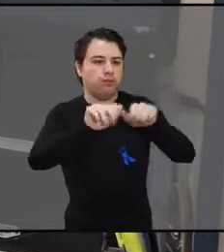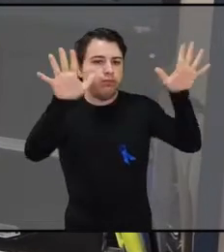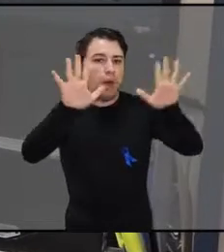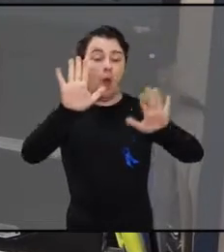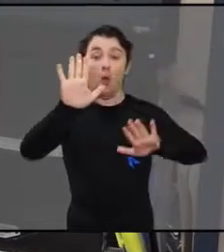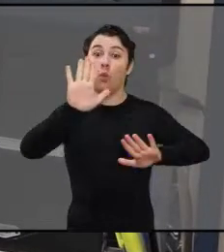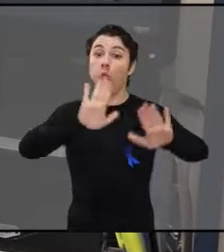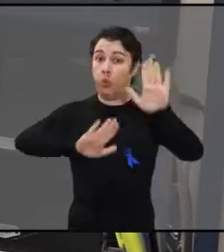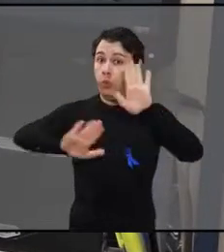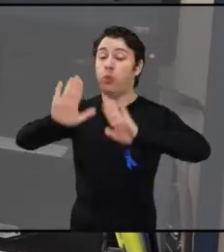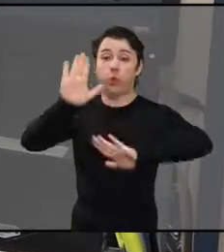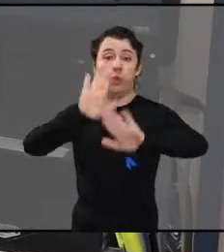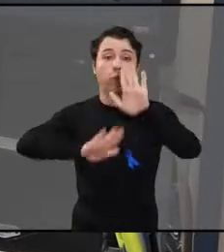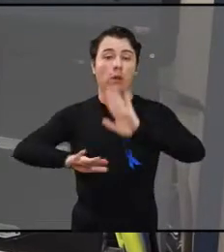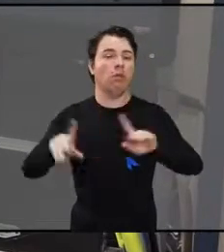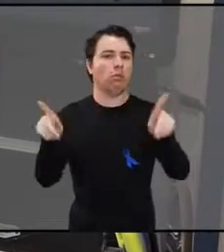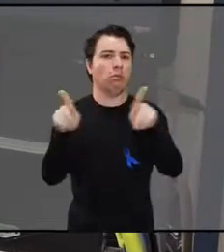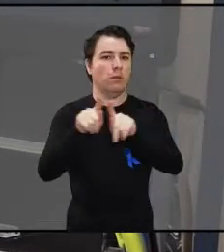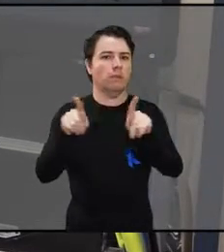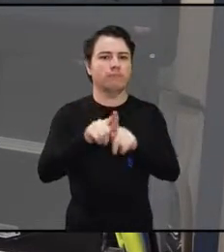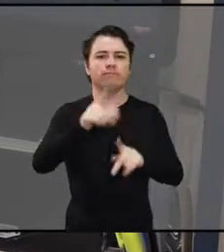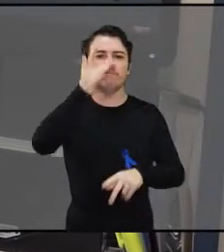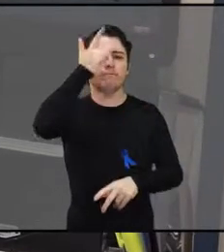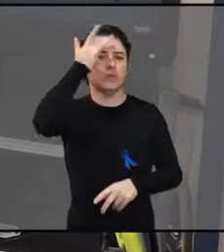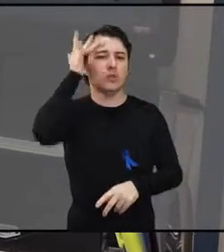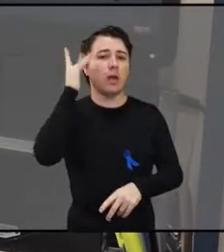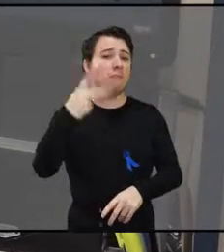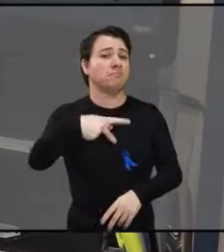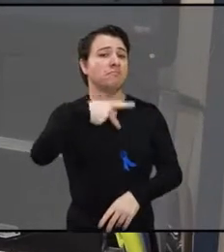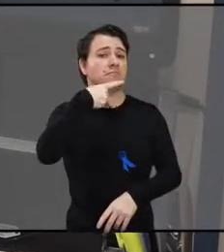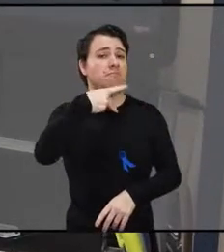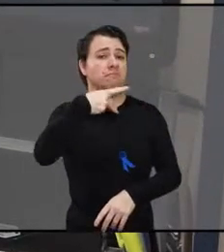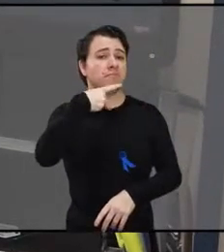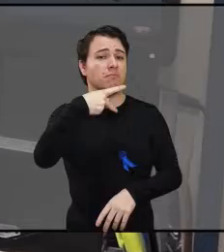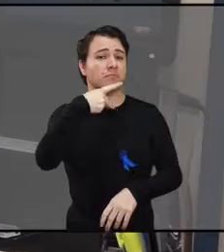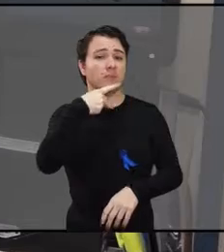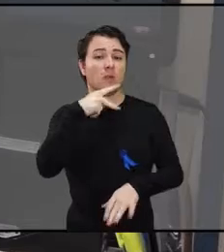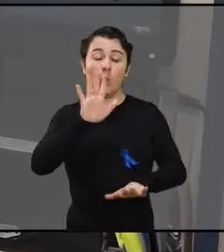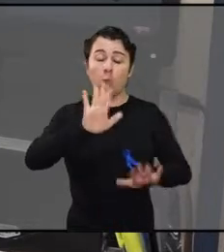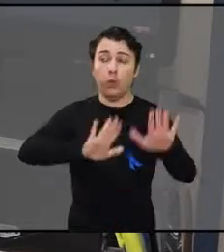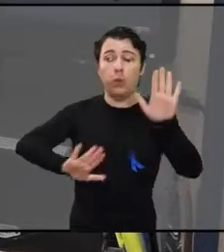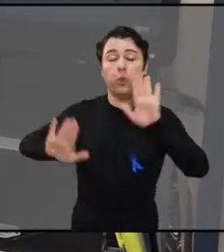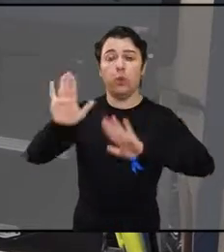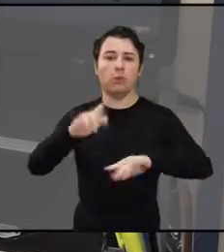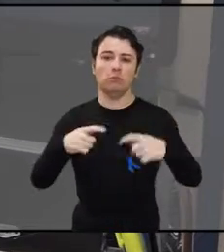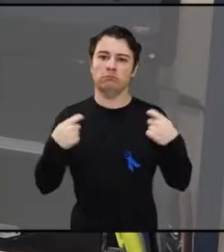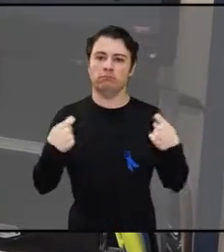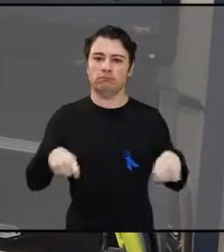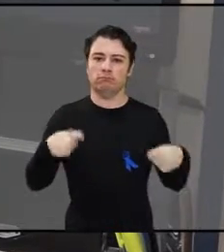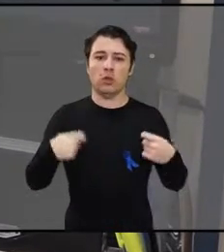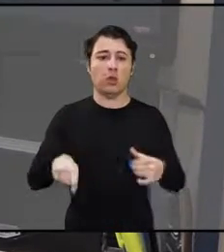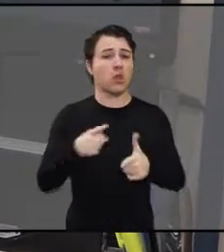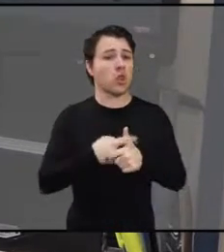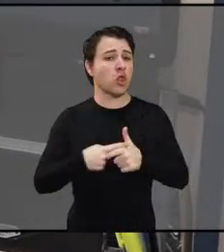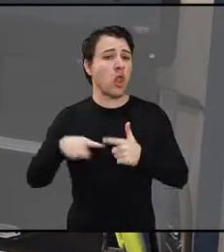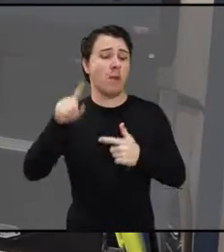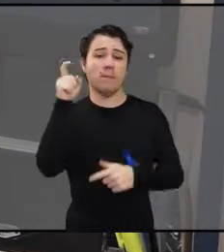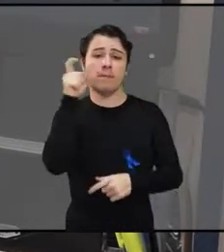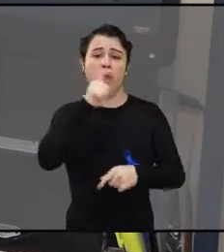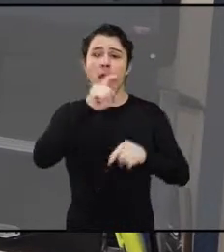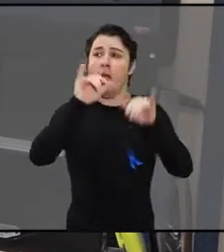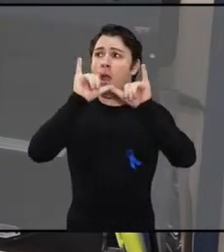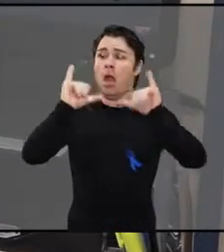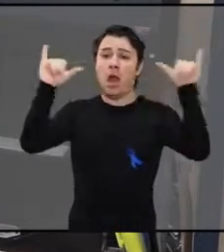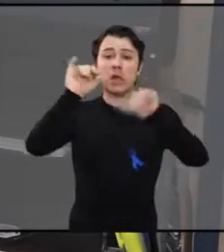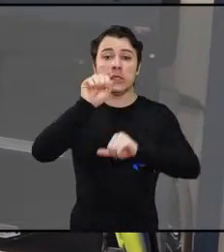relacionada a qualquer candidato ou mesmo candidato que eventualmente vai se utilizar das mídias sociais para que ele tome muito cuidado